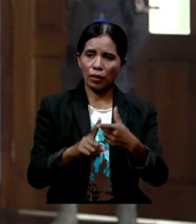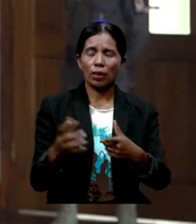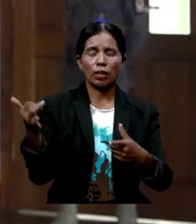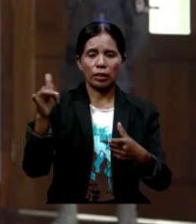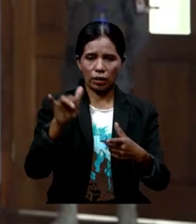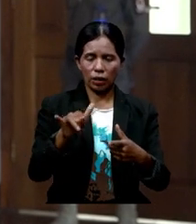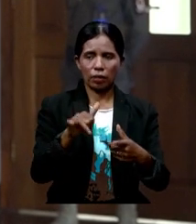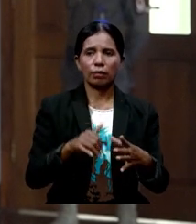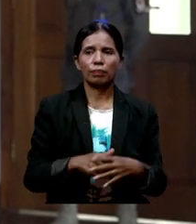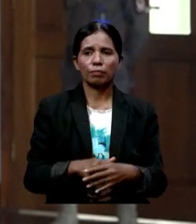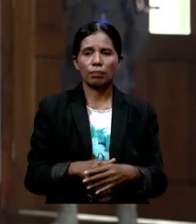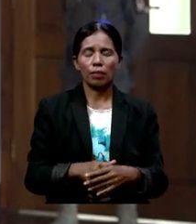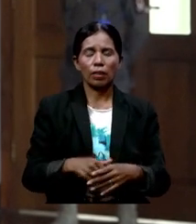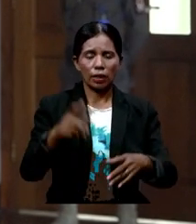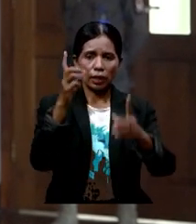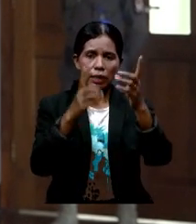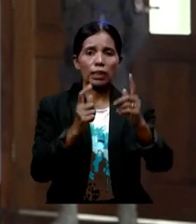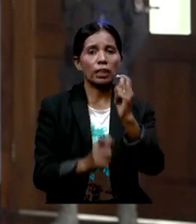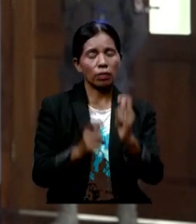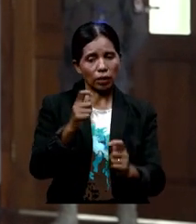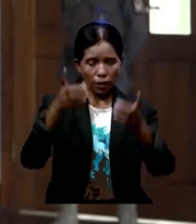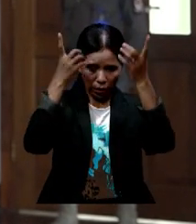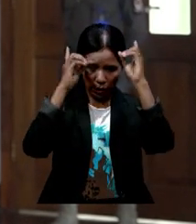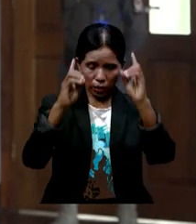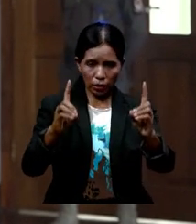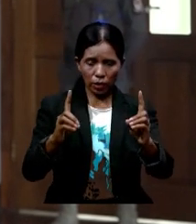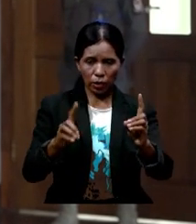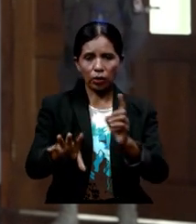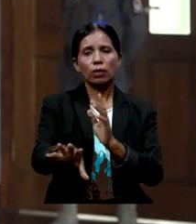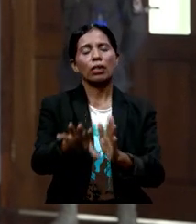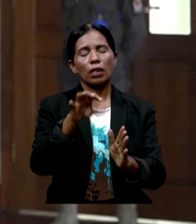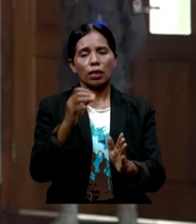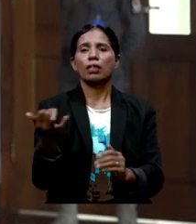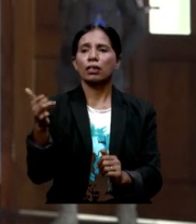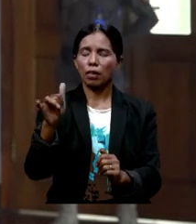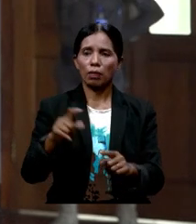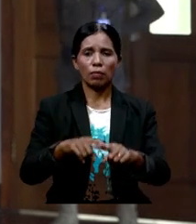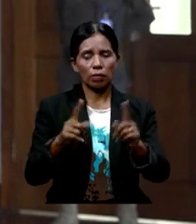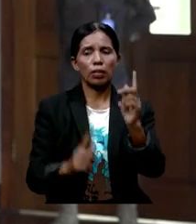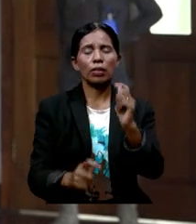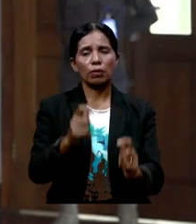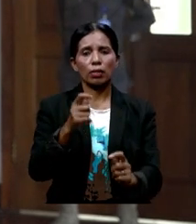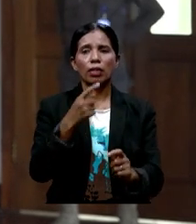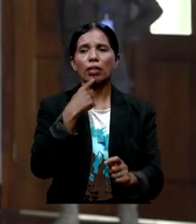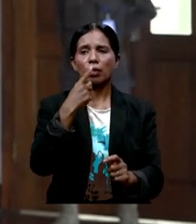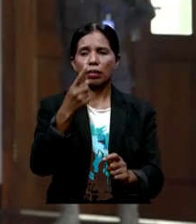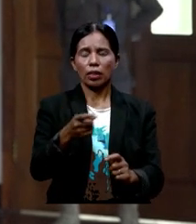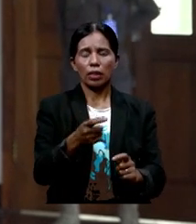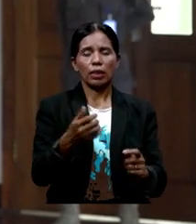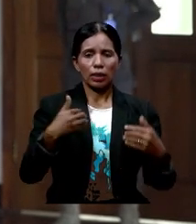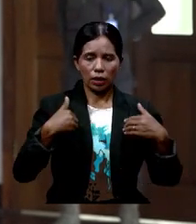todo tribunal decidir e decidir todo dia notifica sira. Nebe que tribunal considera essa parte e o processo